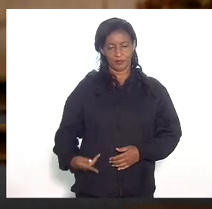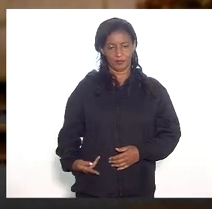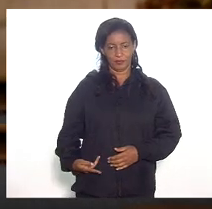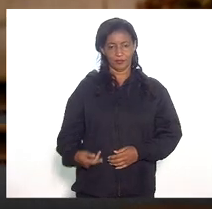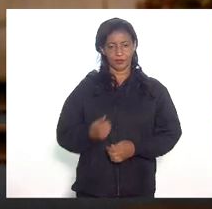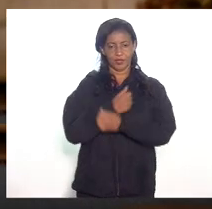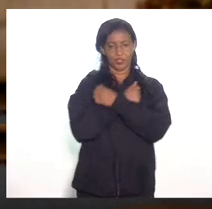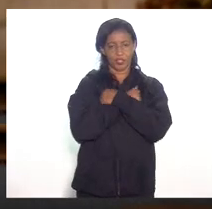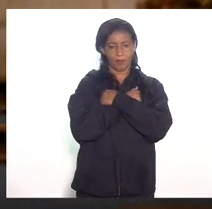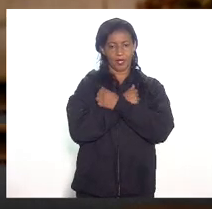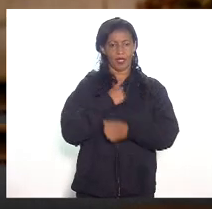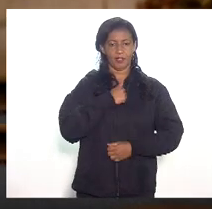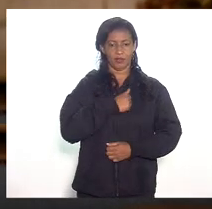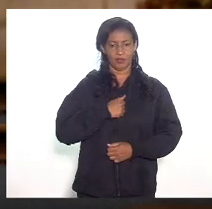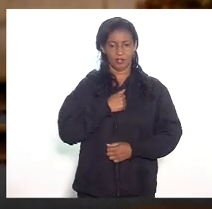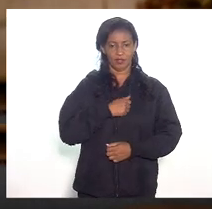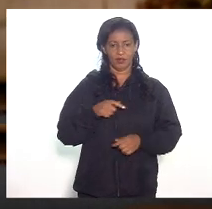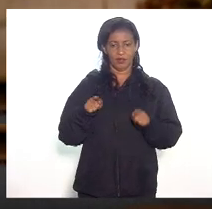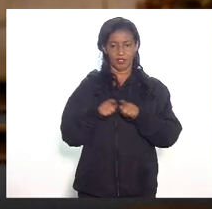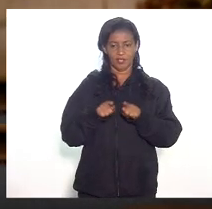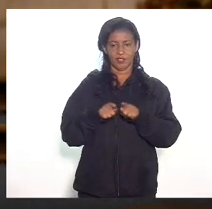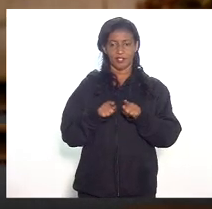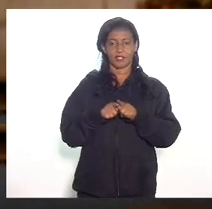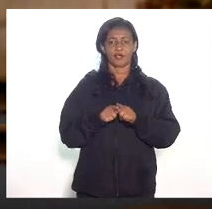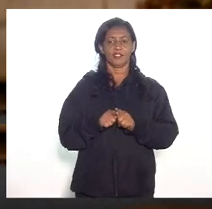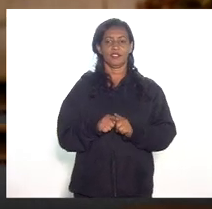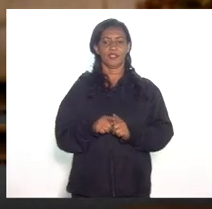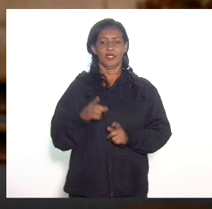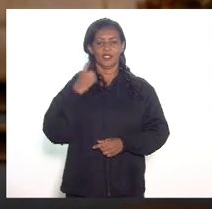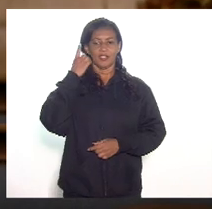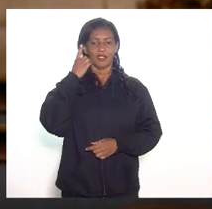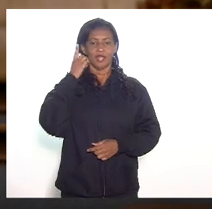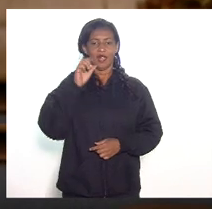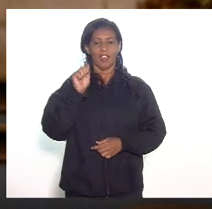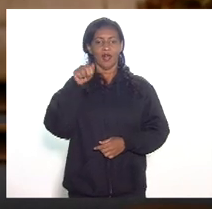Grande abraço. Saudade também. Também. Deputado Anderson Moraes.